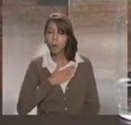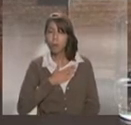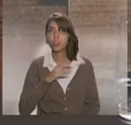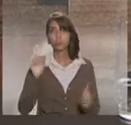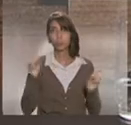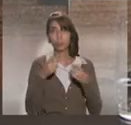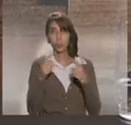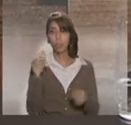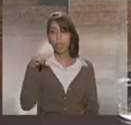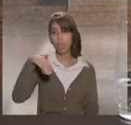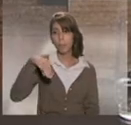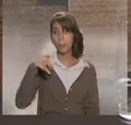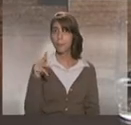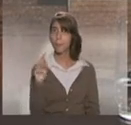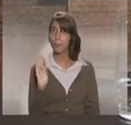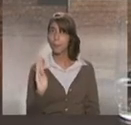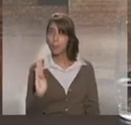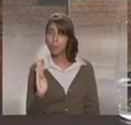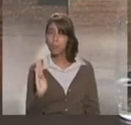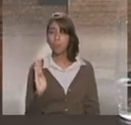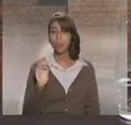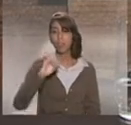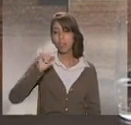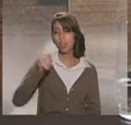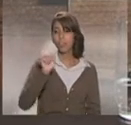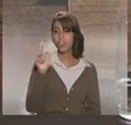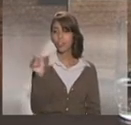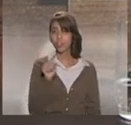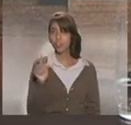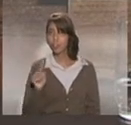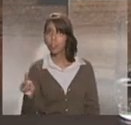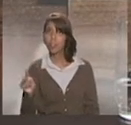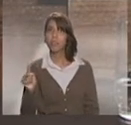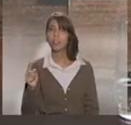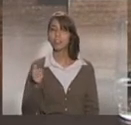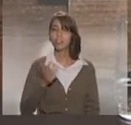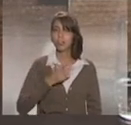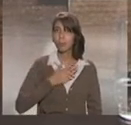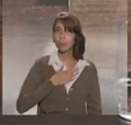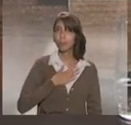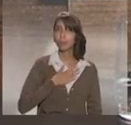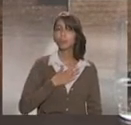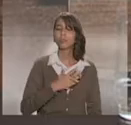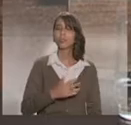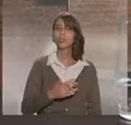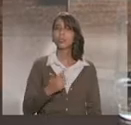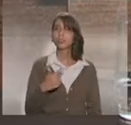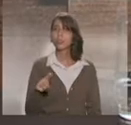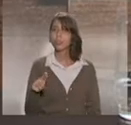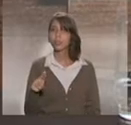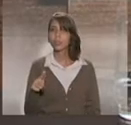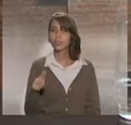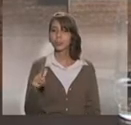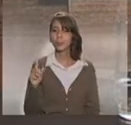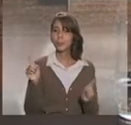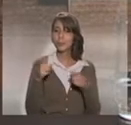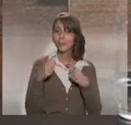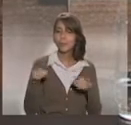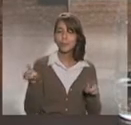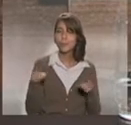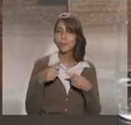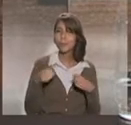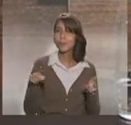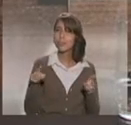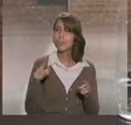mpb gostava de ouvir jazz gostava de ouvir é uma música mais